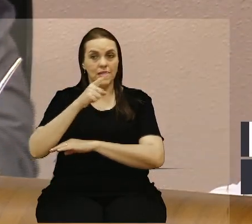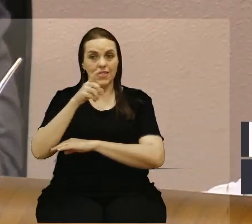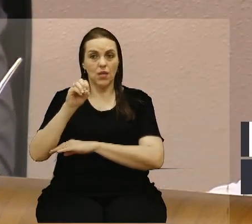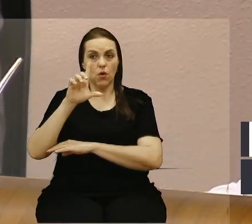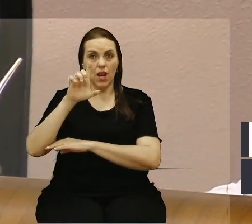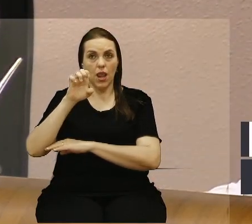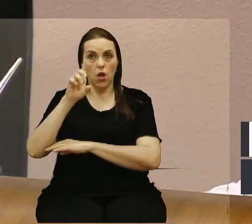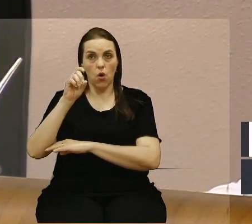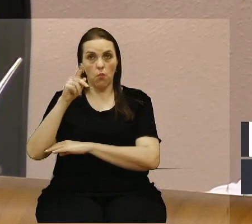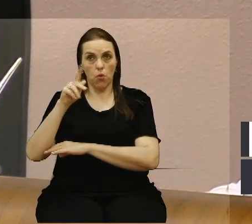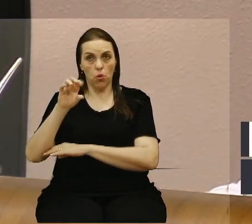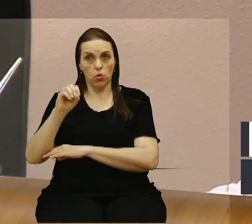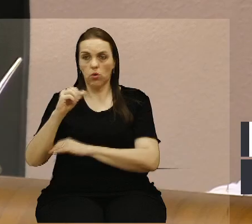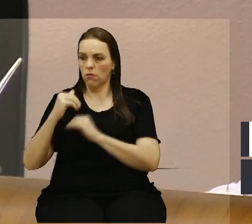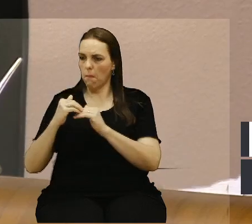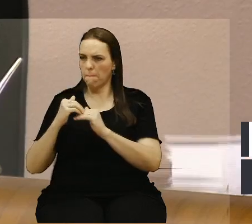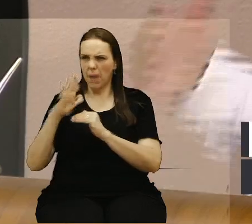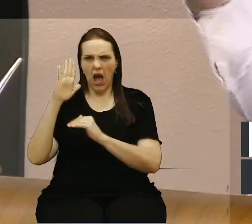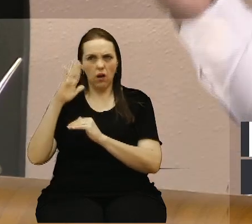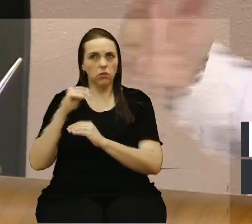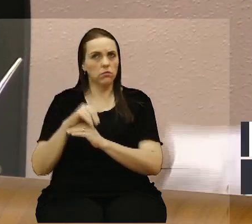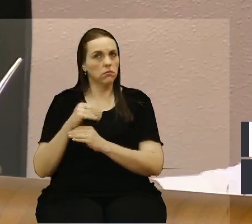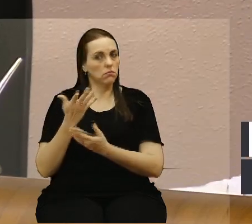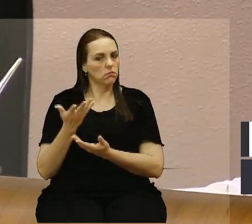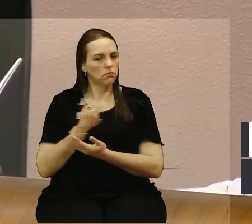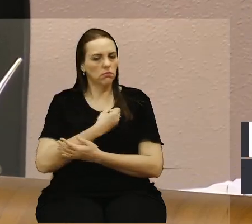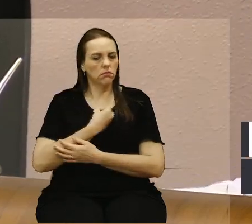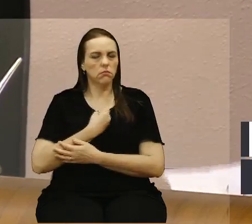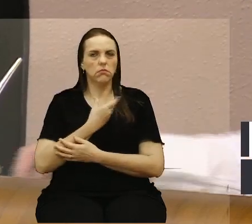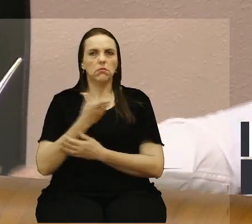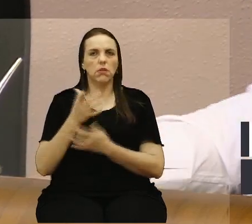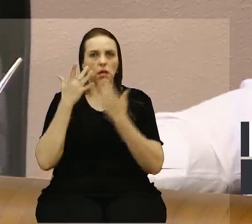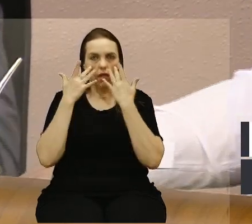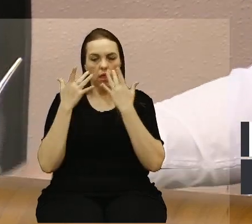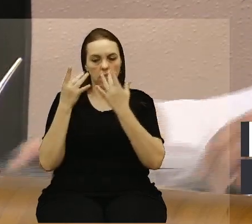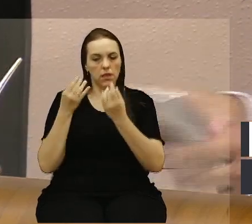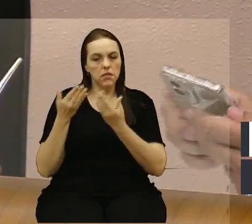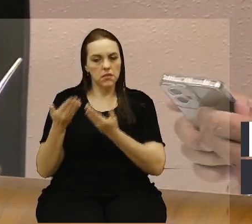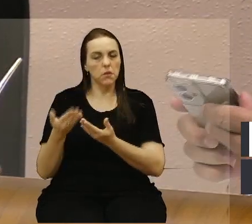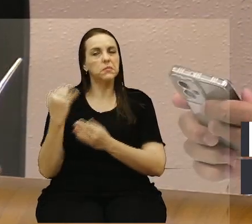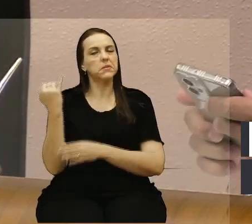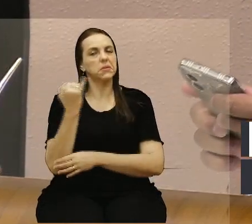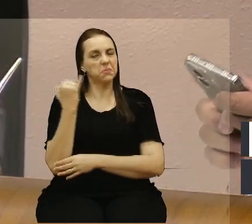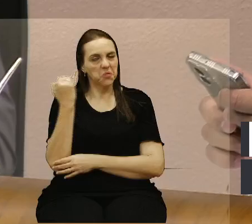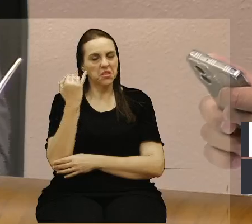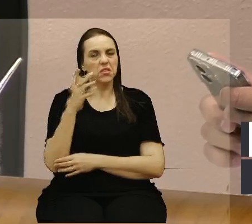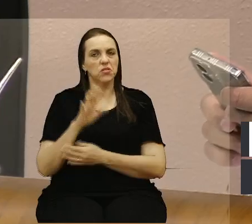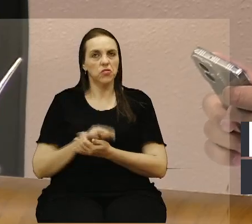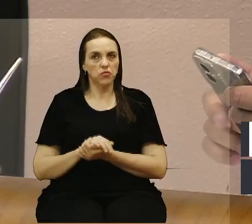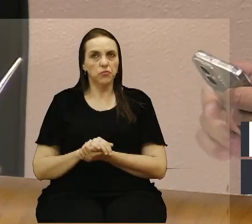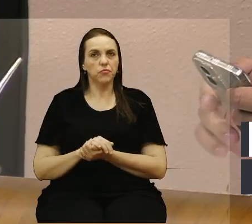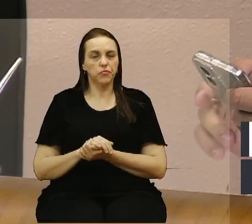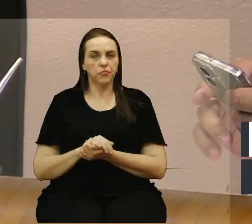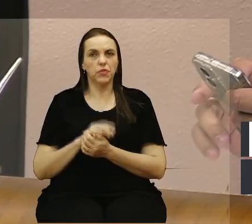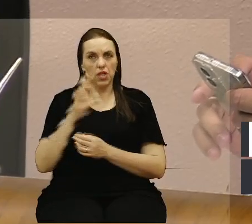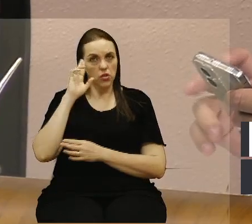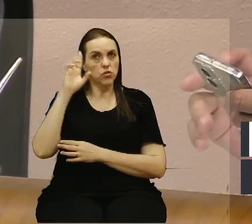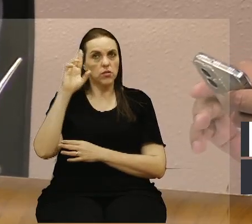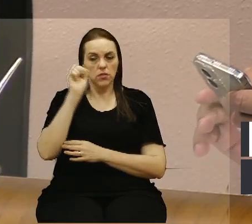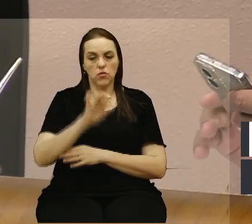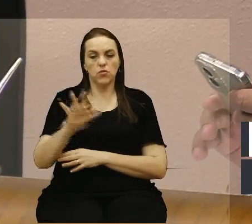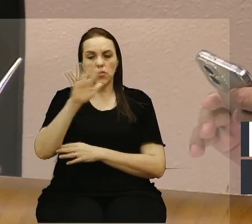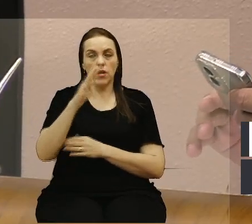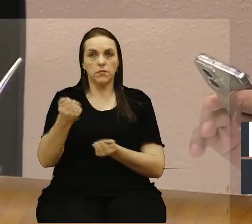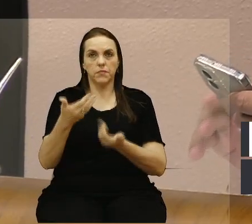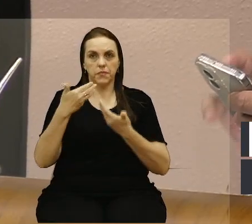né? Absolutamente alto aqueles números e que, enfim, colocam atenção. Então, importante. A direção-geral aqui só me passou um dado